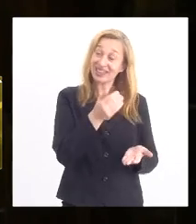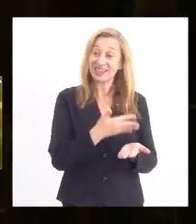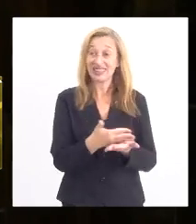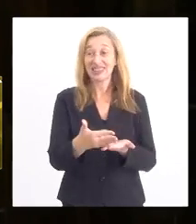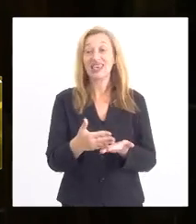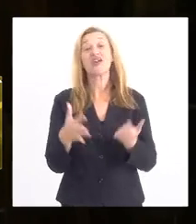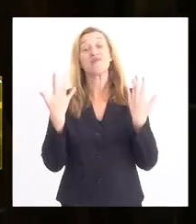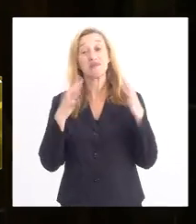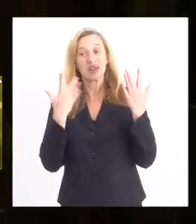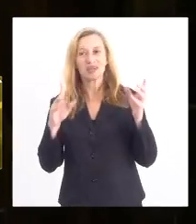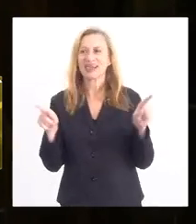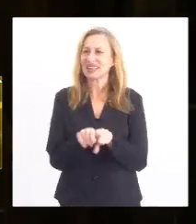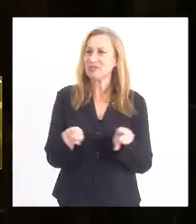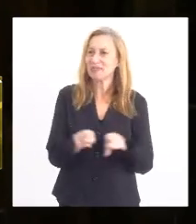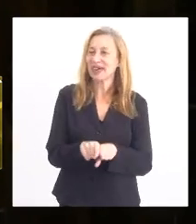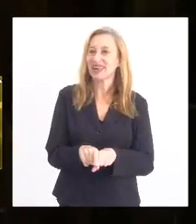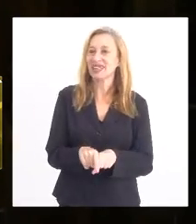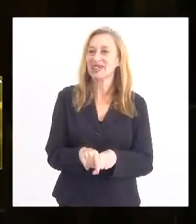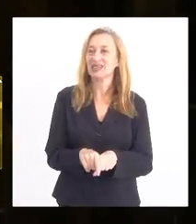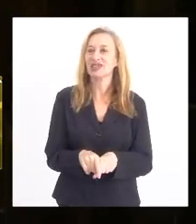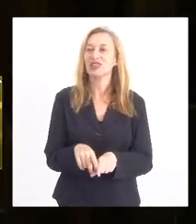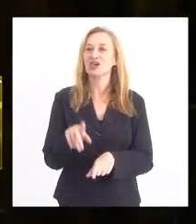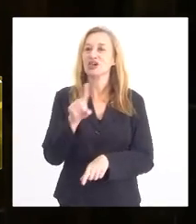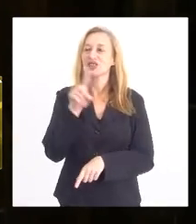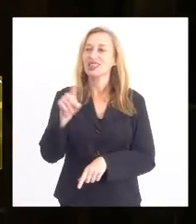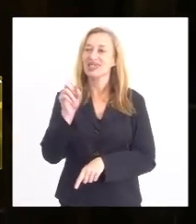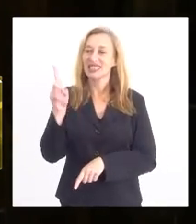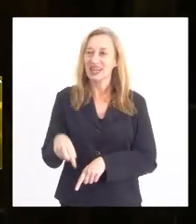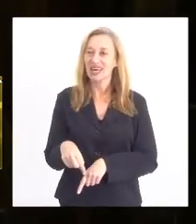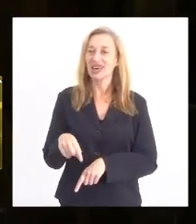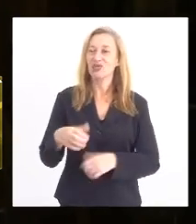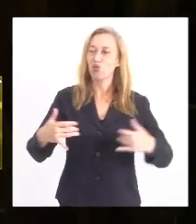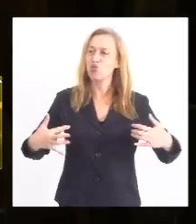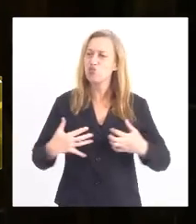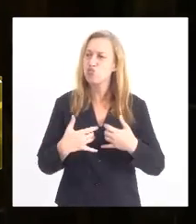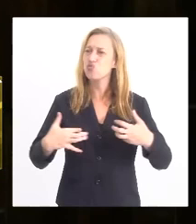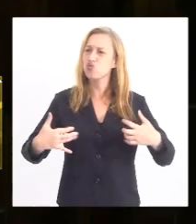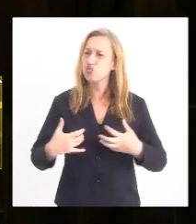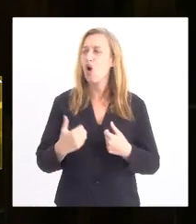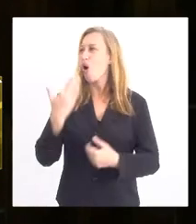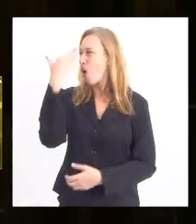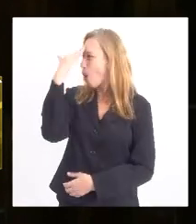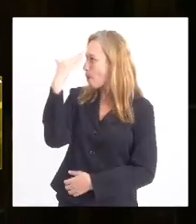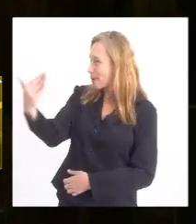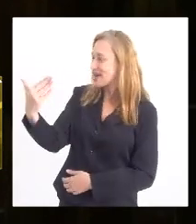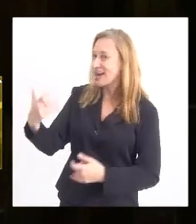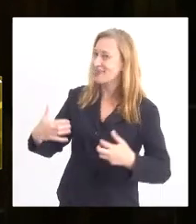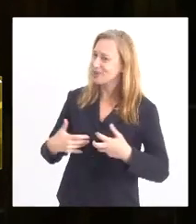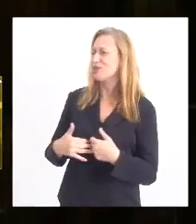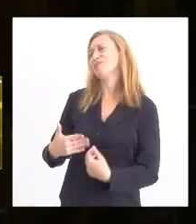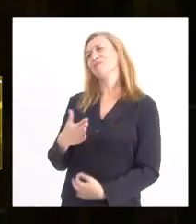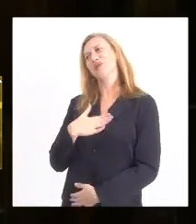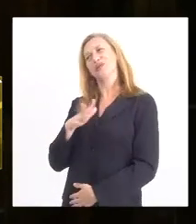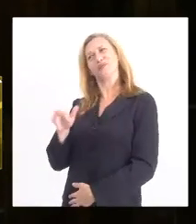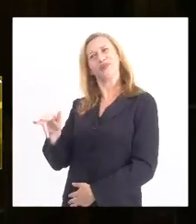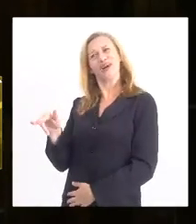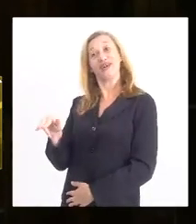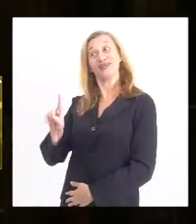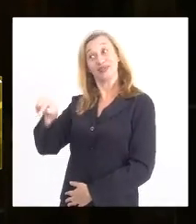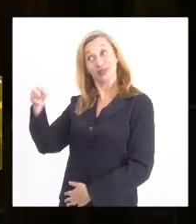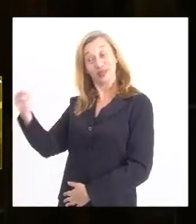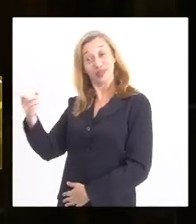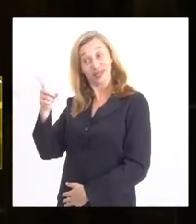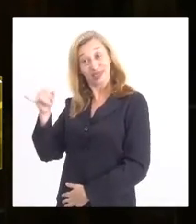saudar também o Zé William sanfoneiro tá obrigado pela sanfona meu irmão da